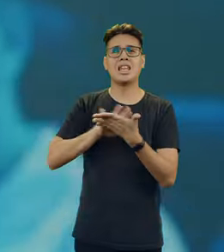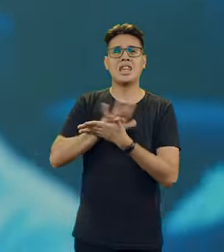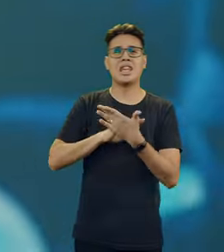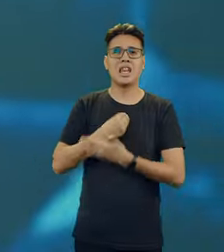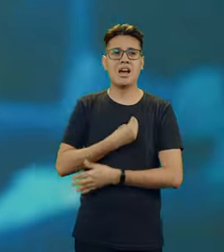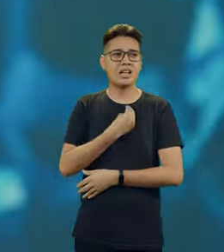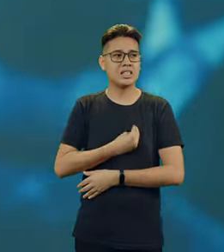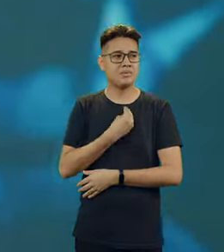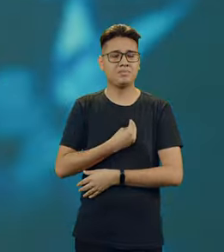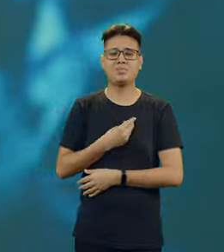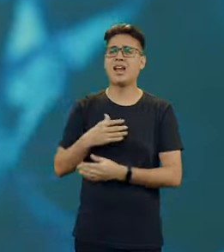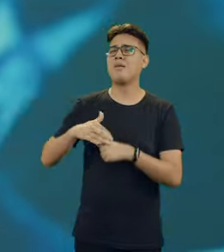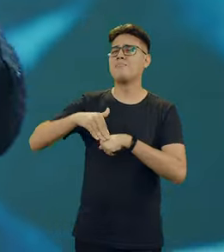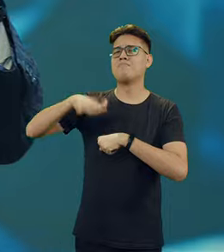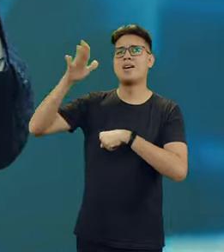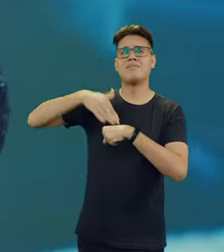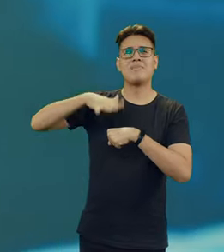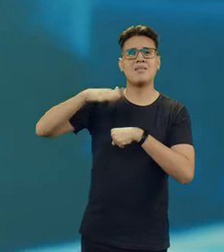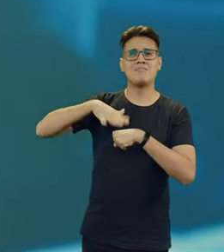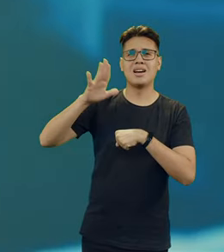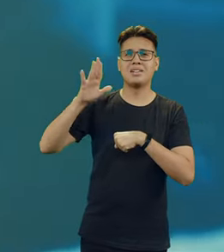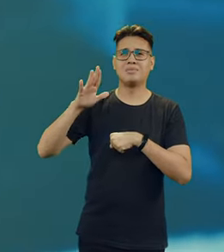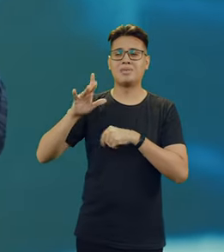vida muito mais, e na